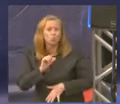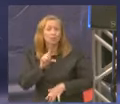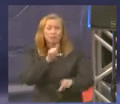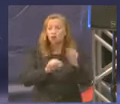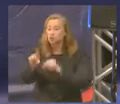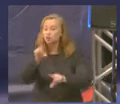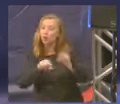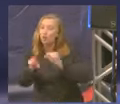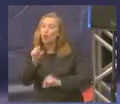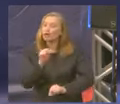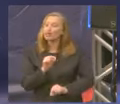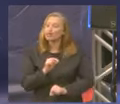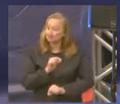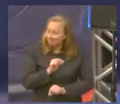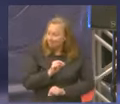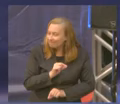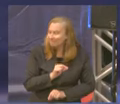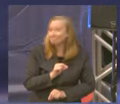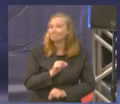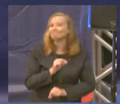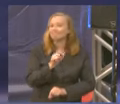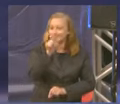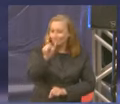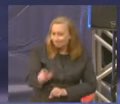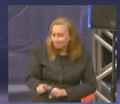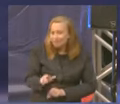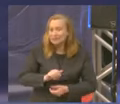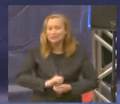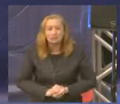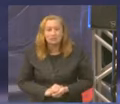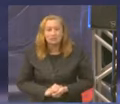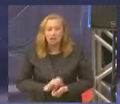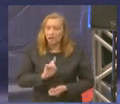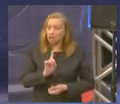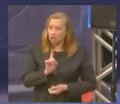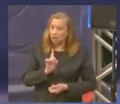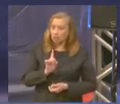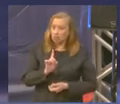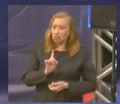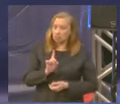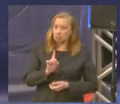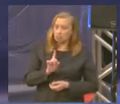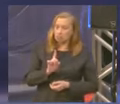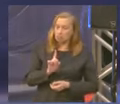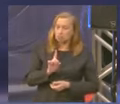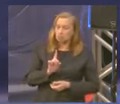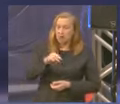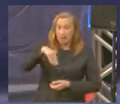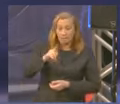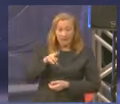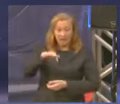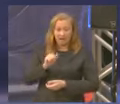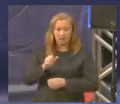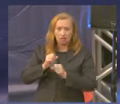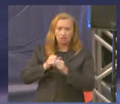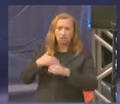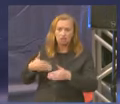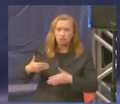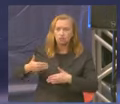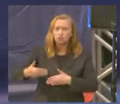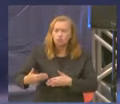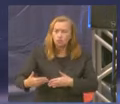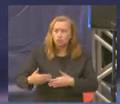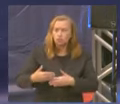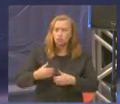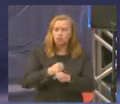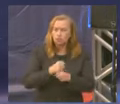decisões tomadas pelas pessoas e não pelas máquinas. Nos próximos anos, o